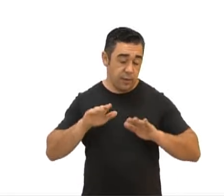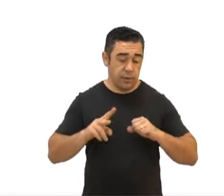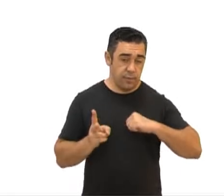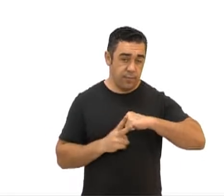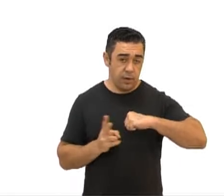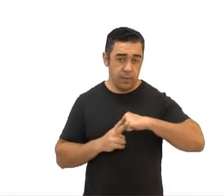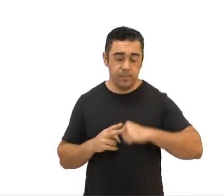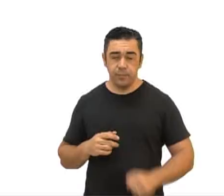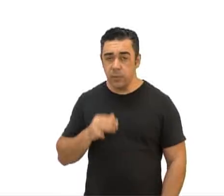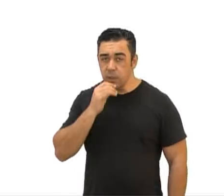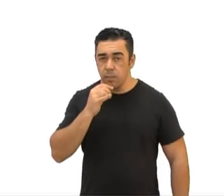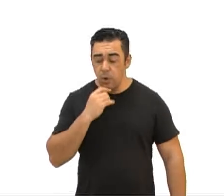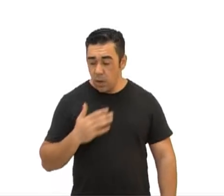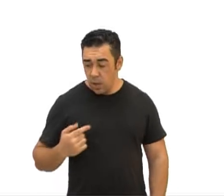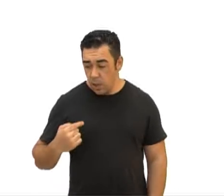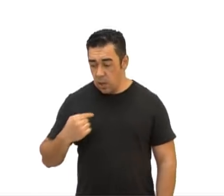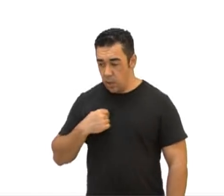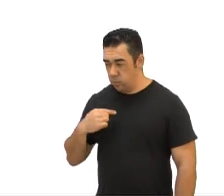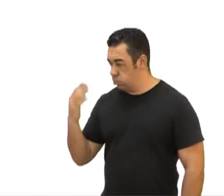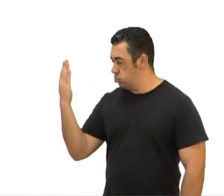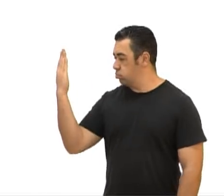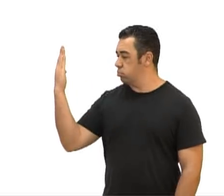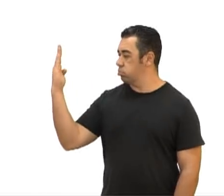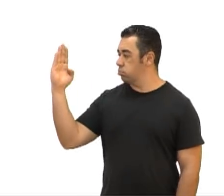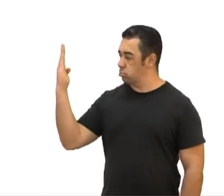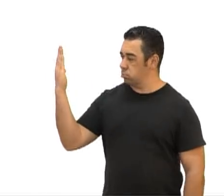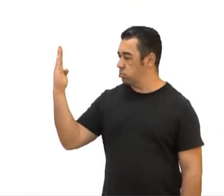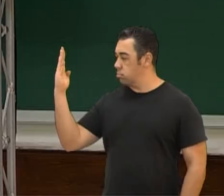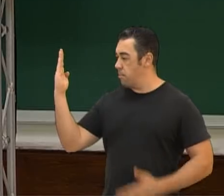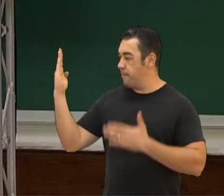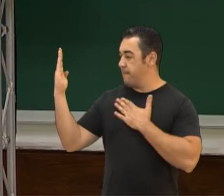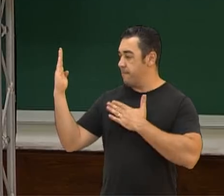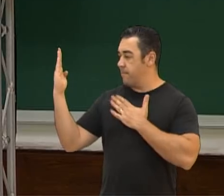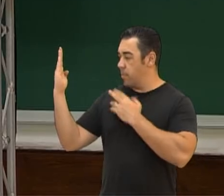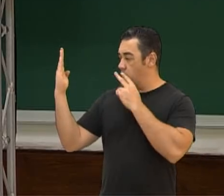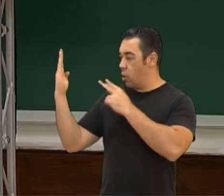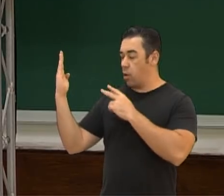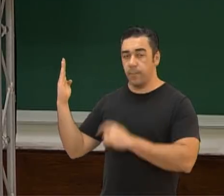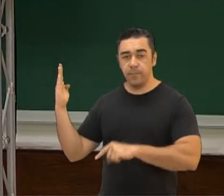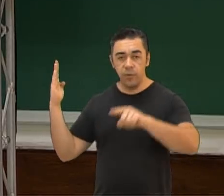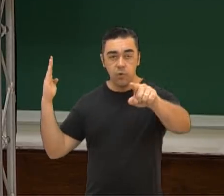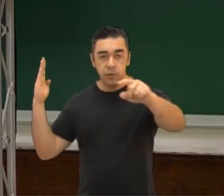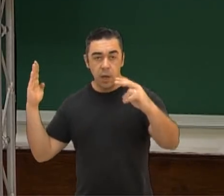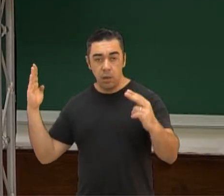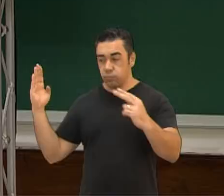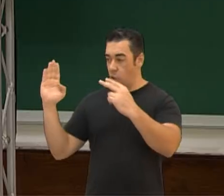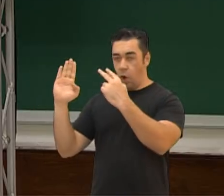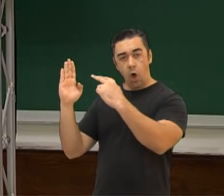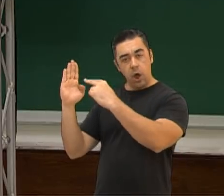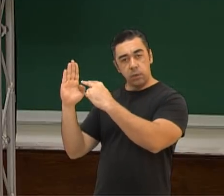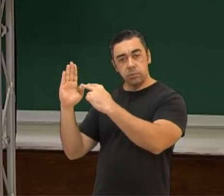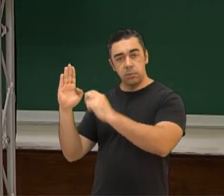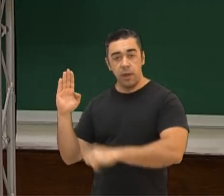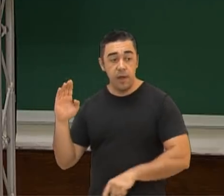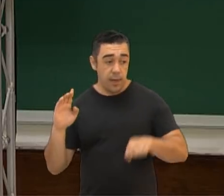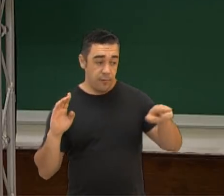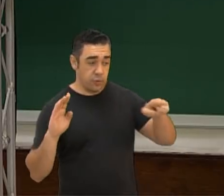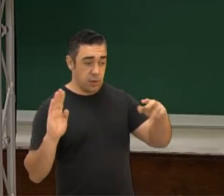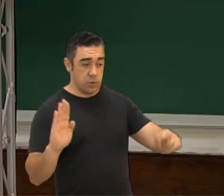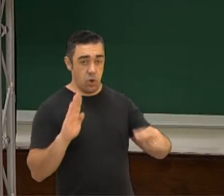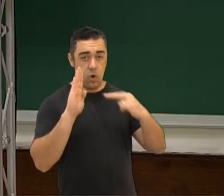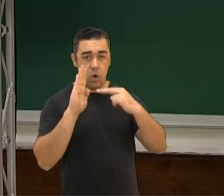Eu me olho no espelho, por exemplo. Tu te olhas no espelho e ele se olha no